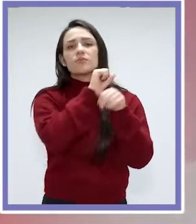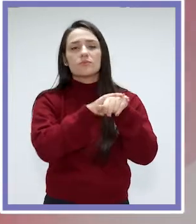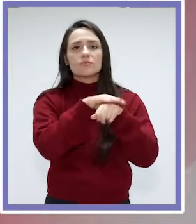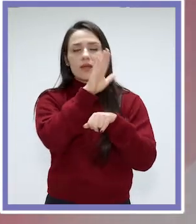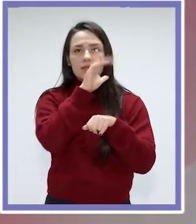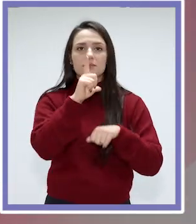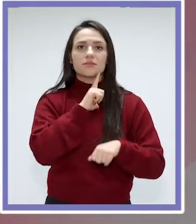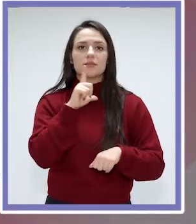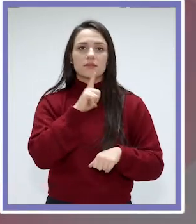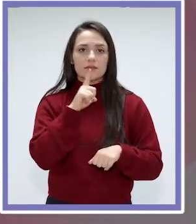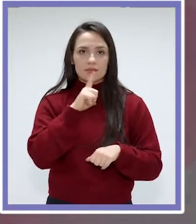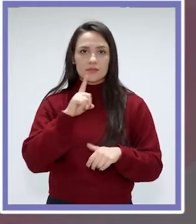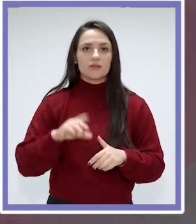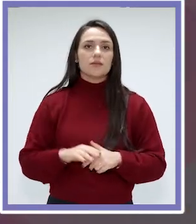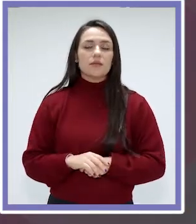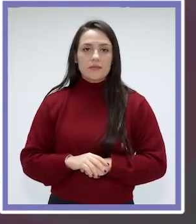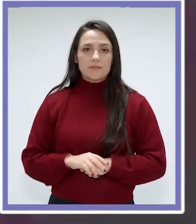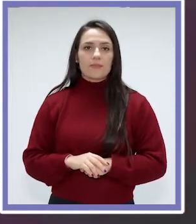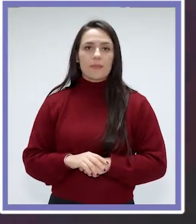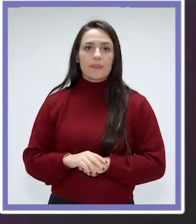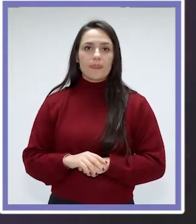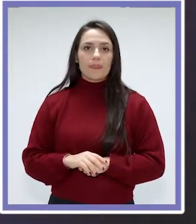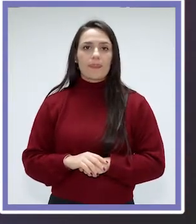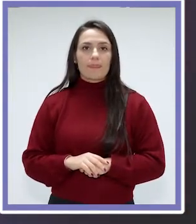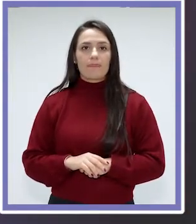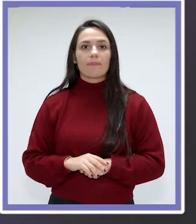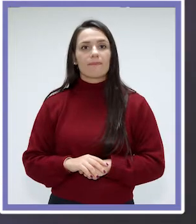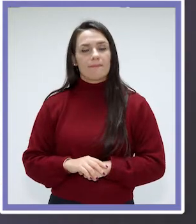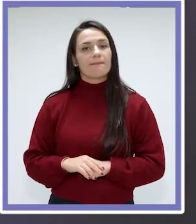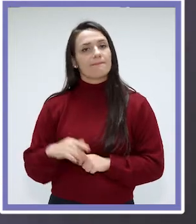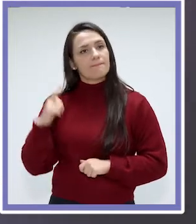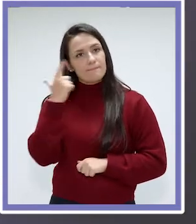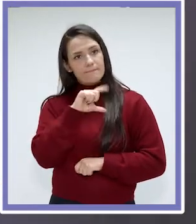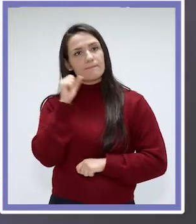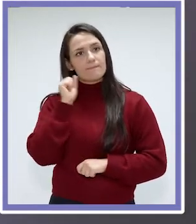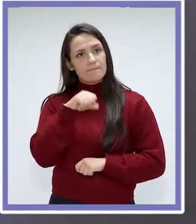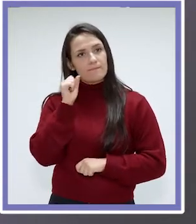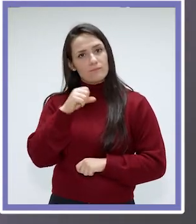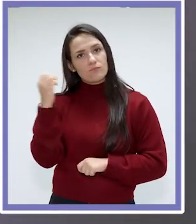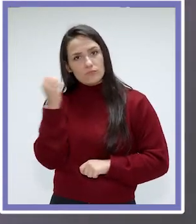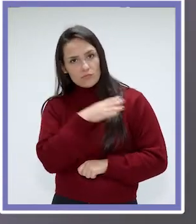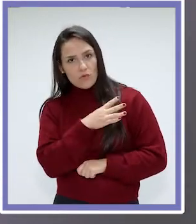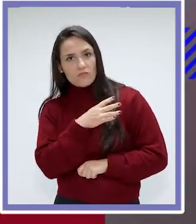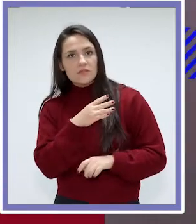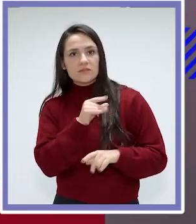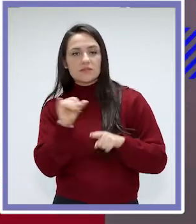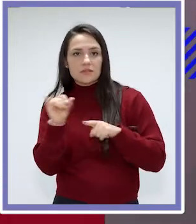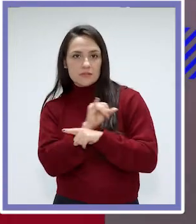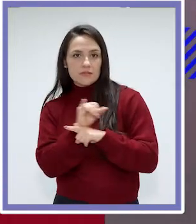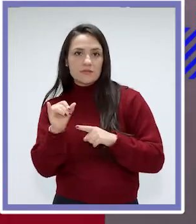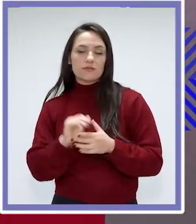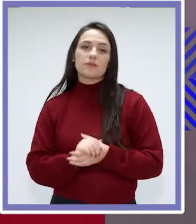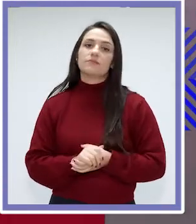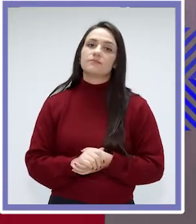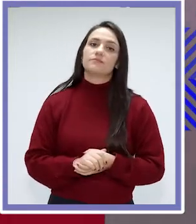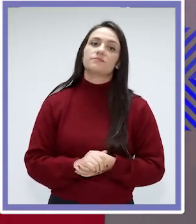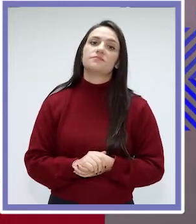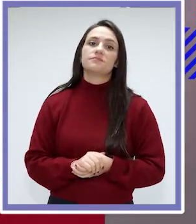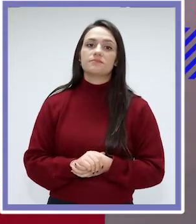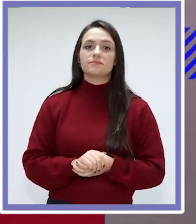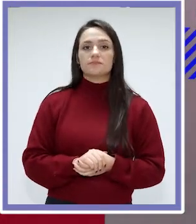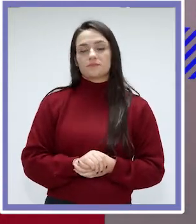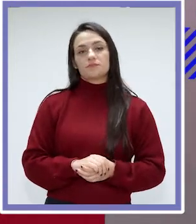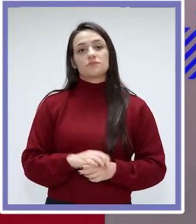caminhos tradicionais ali, sendo de Porto como o Porto de Santos. Com certeza vai trazer uma nova dinâmica. Mas para conversar com a